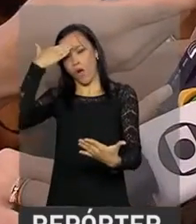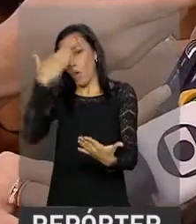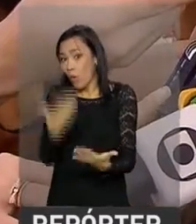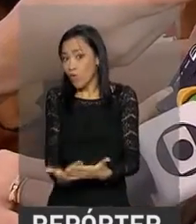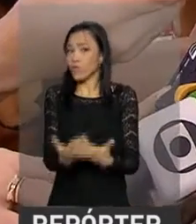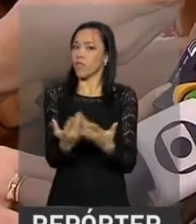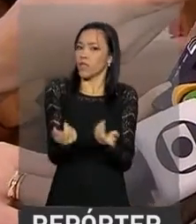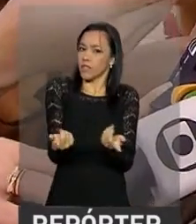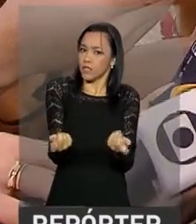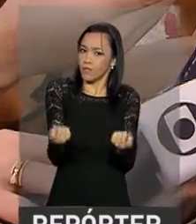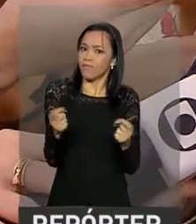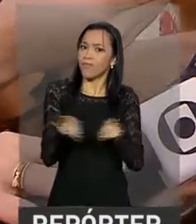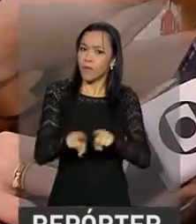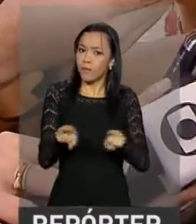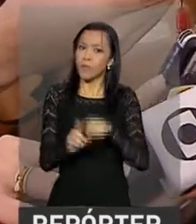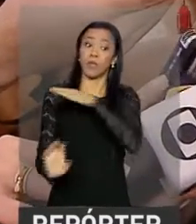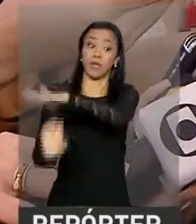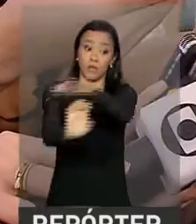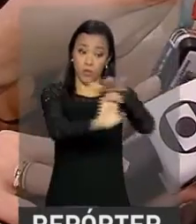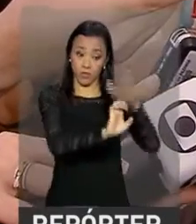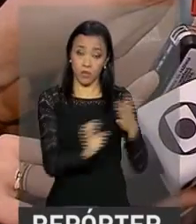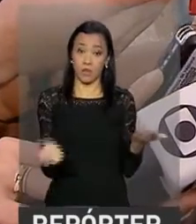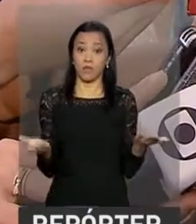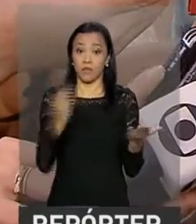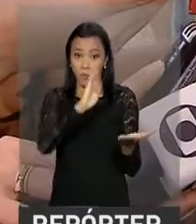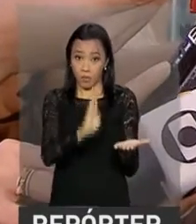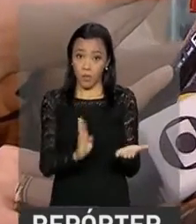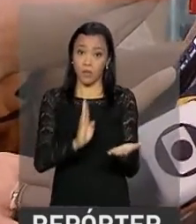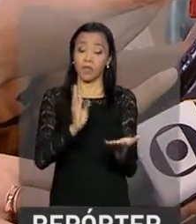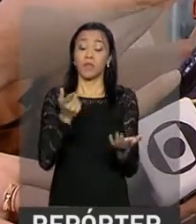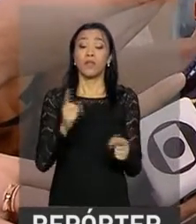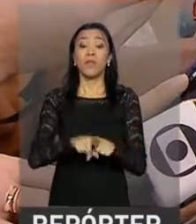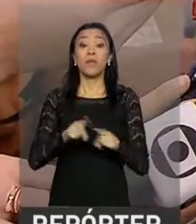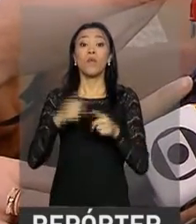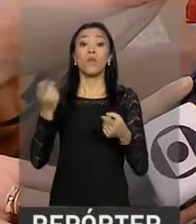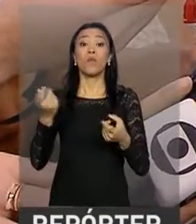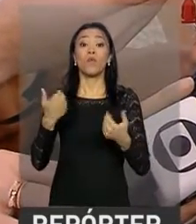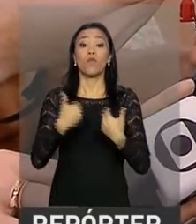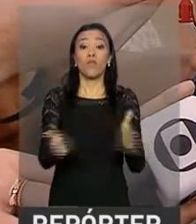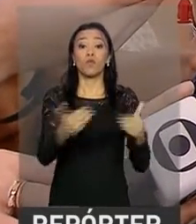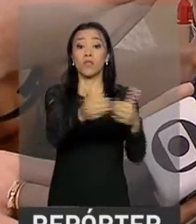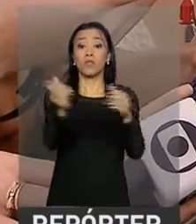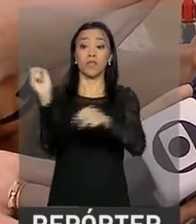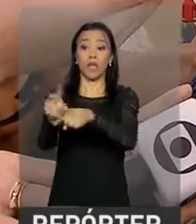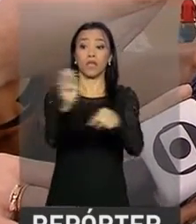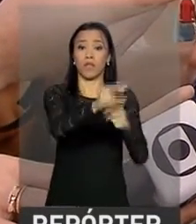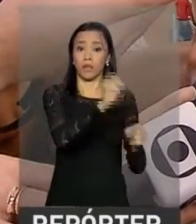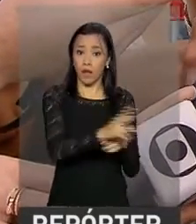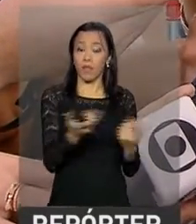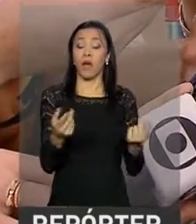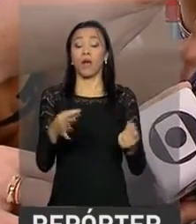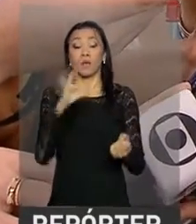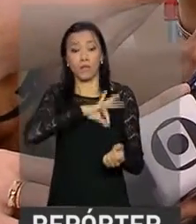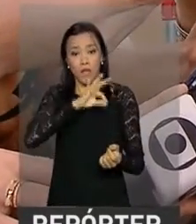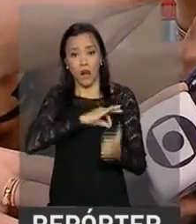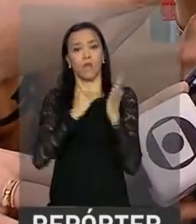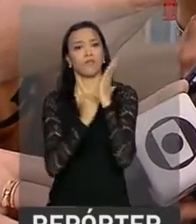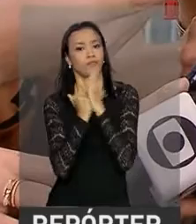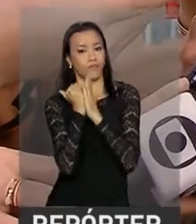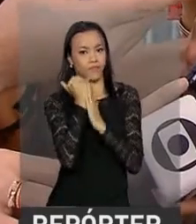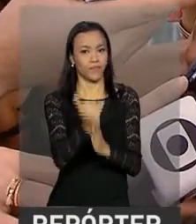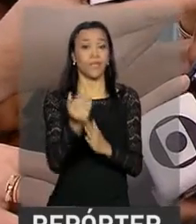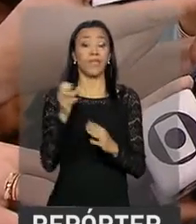restaurada de fazer com que a economia volte a crescer o emprego volte a ser criados a renda aumentando ea inflação